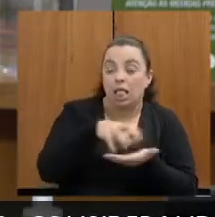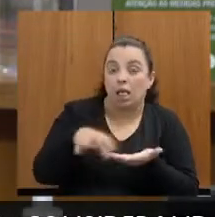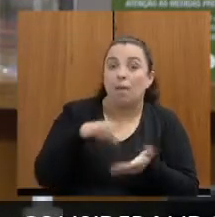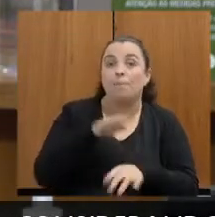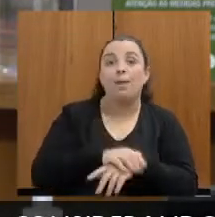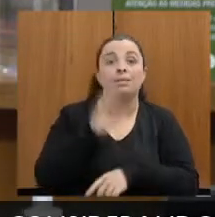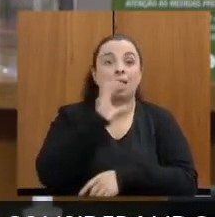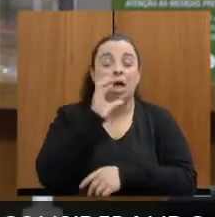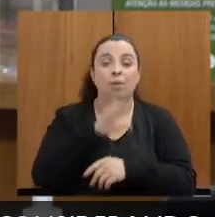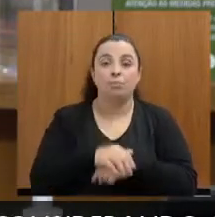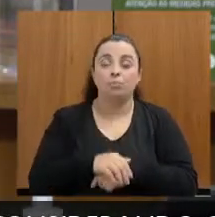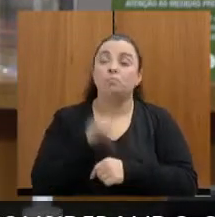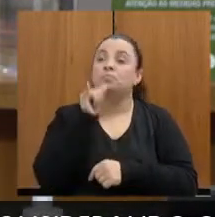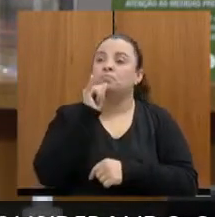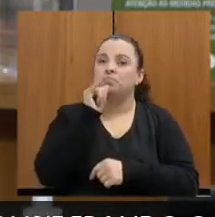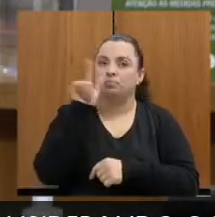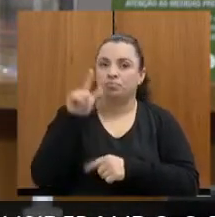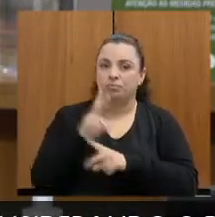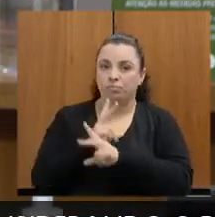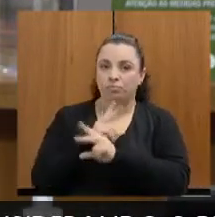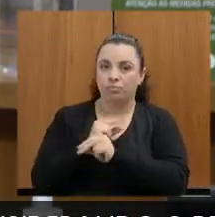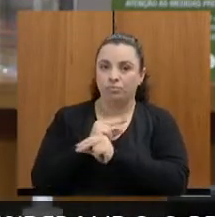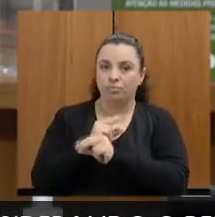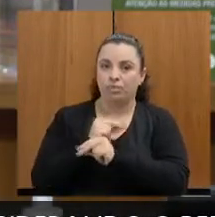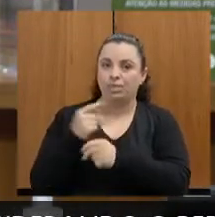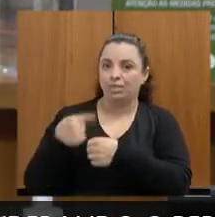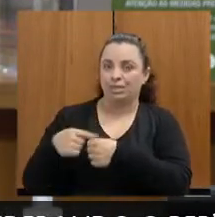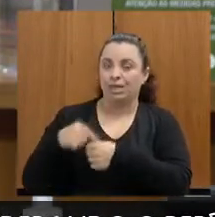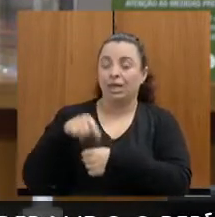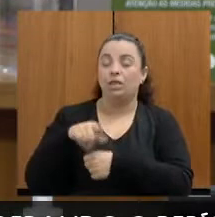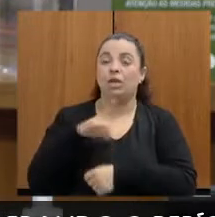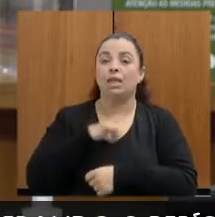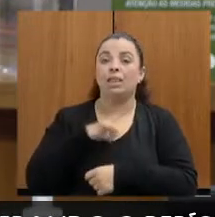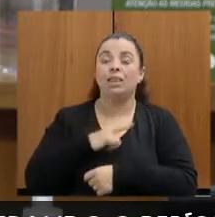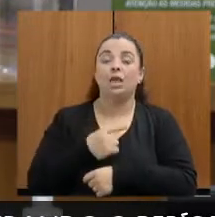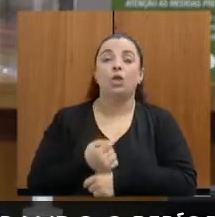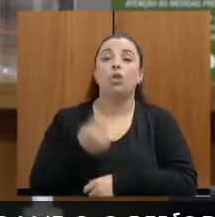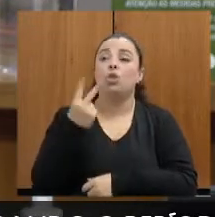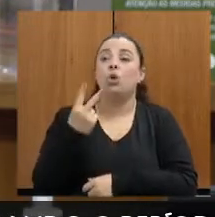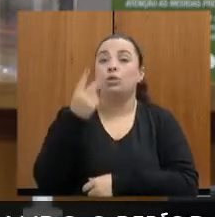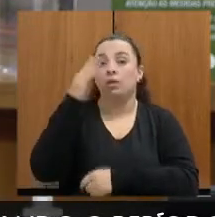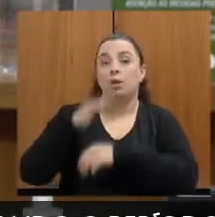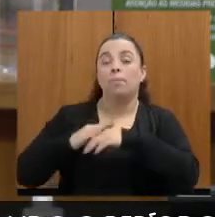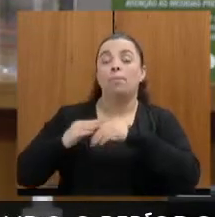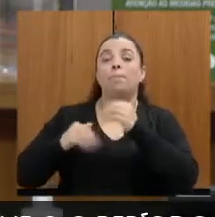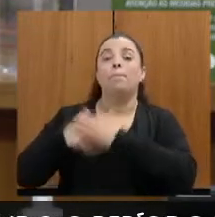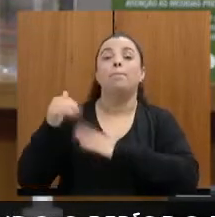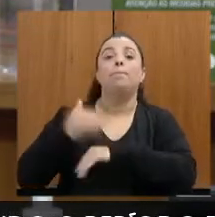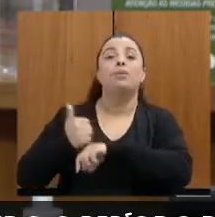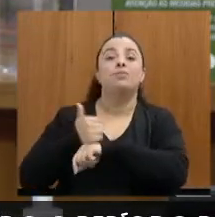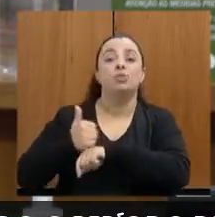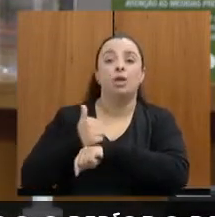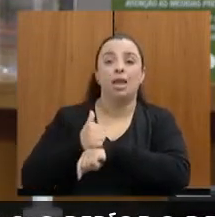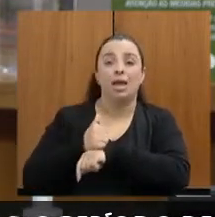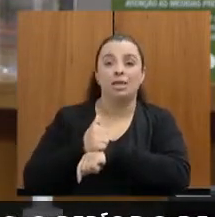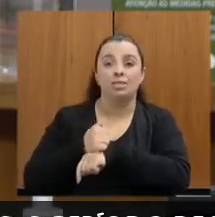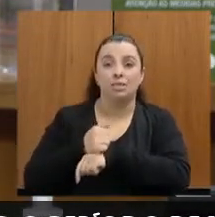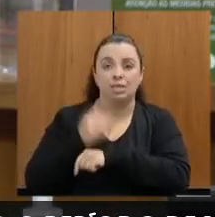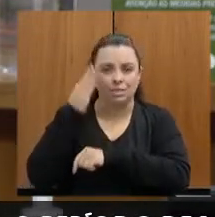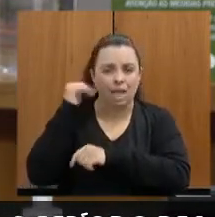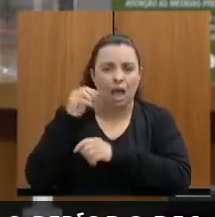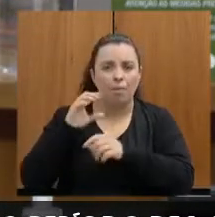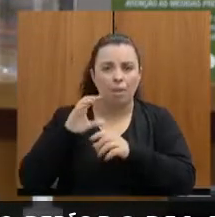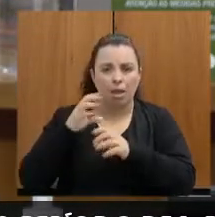Patos de Minas o hospital que só tem ali dois radiologistas não consegue contratar a